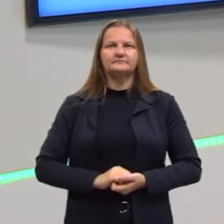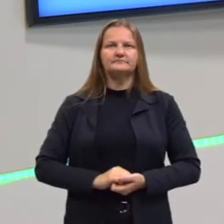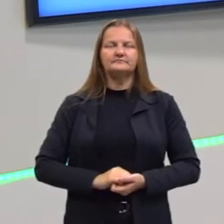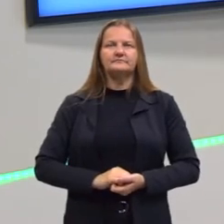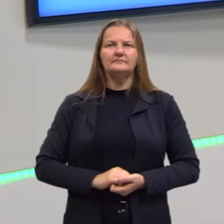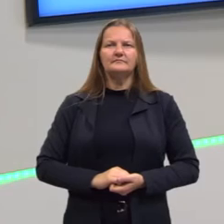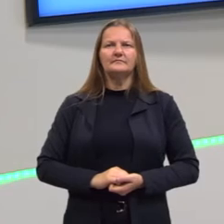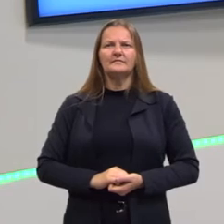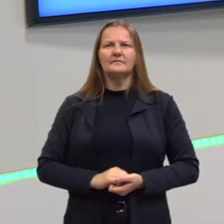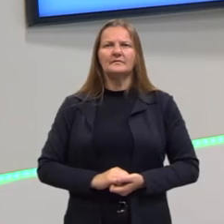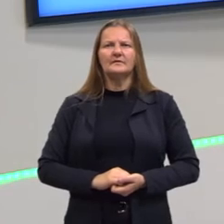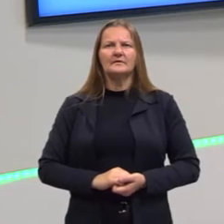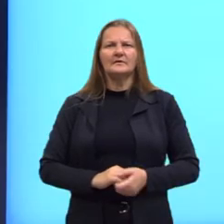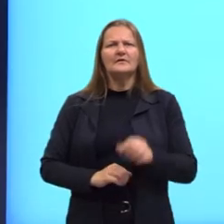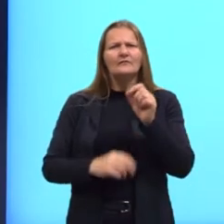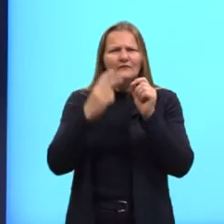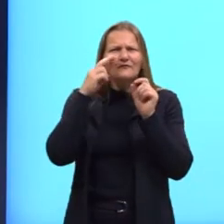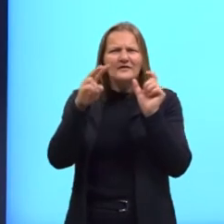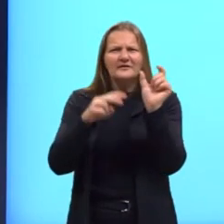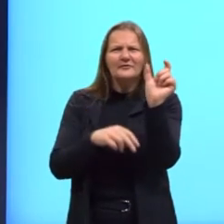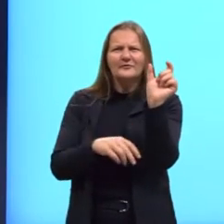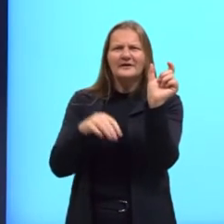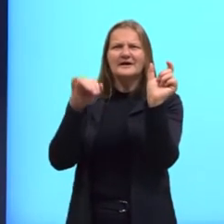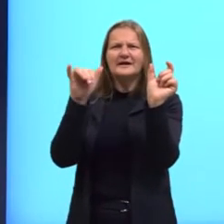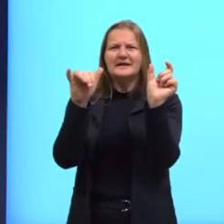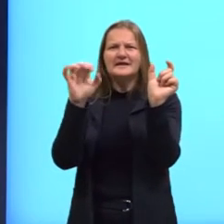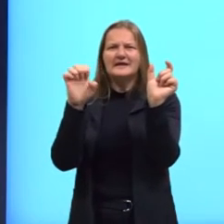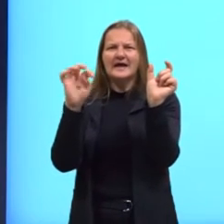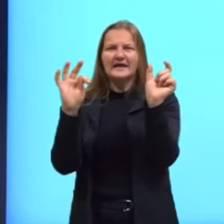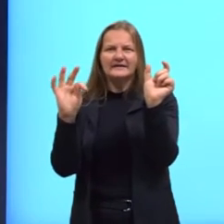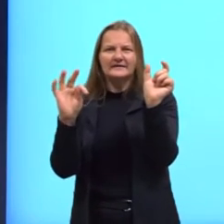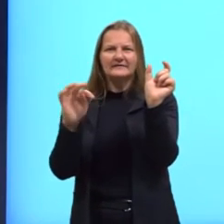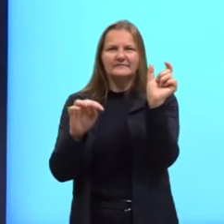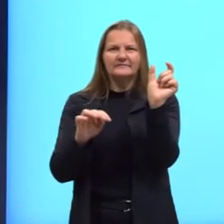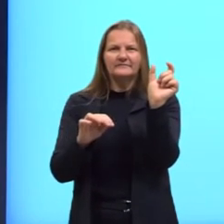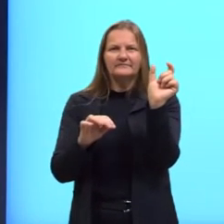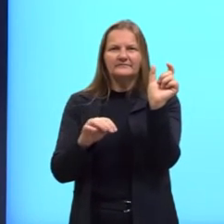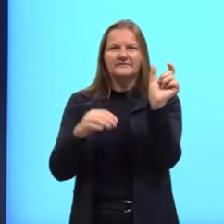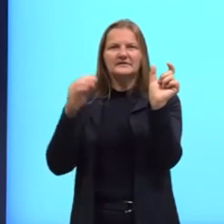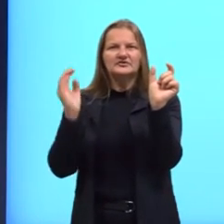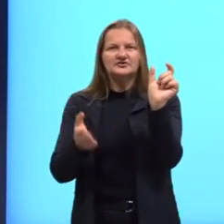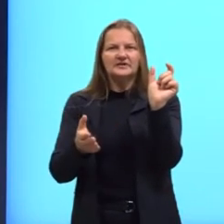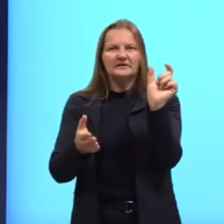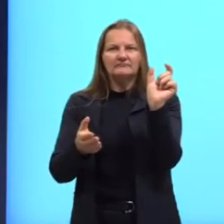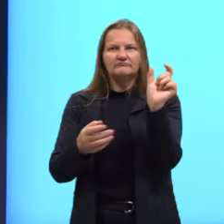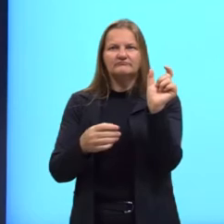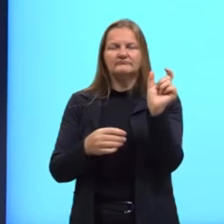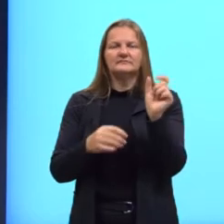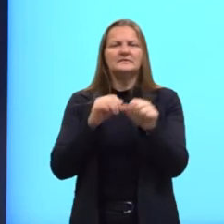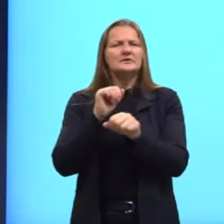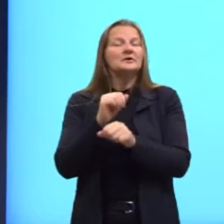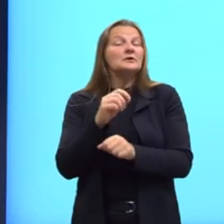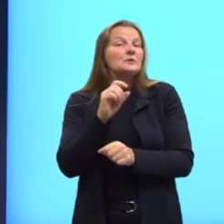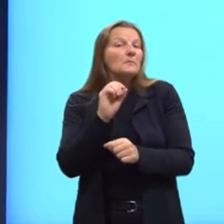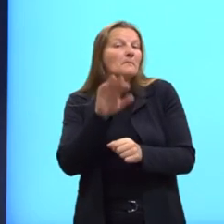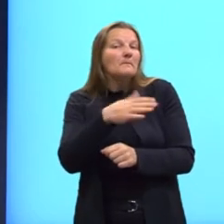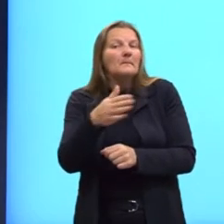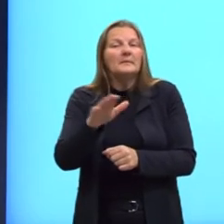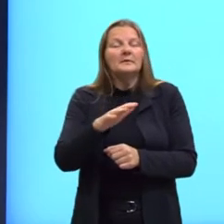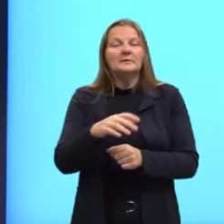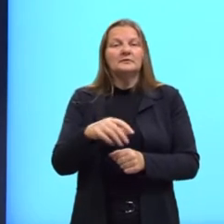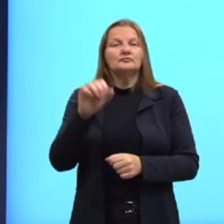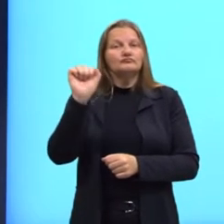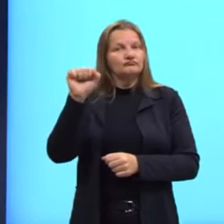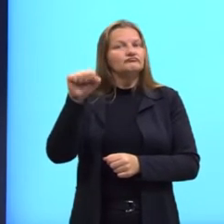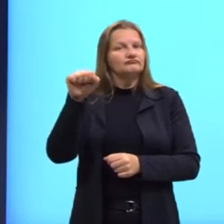tesouro que eu coloquei o hiato duas vezes né olha lá eu coloquei o iett Como já quando se espera que a resposta seja